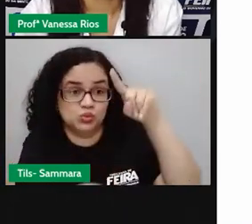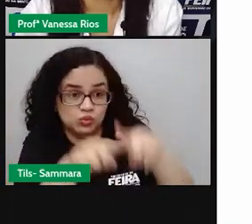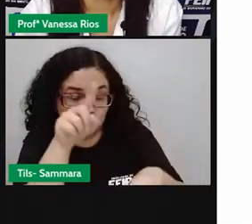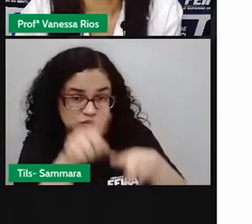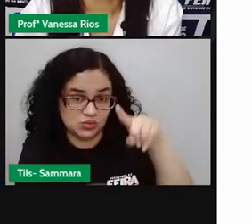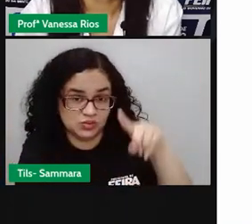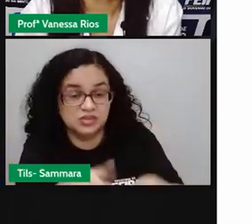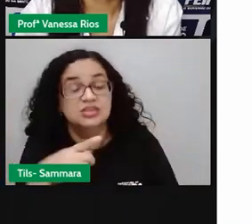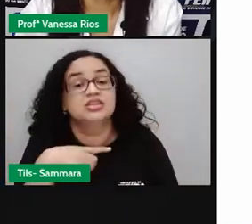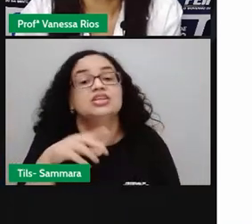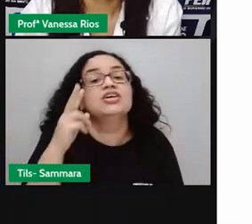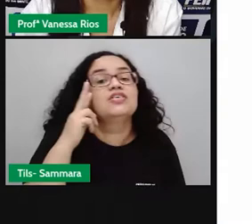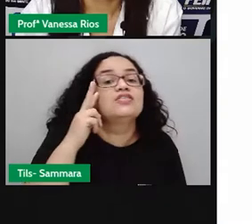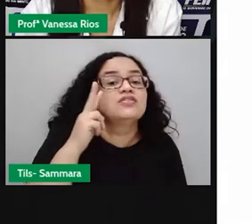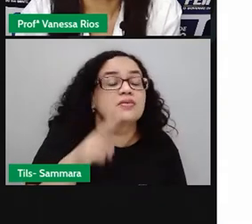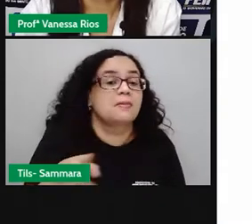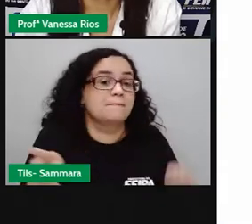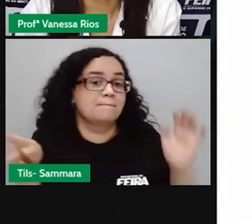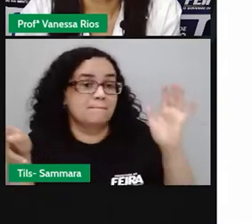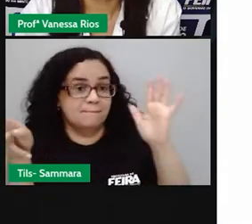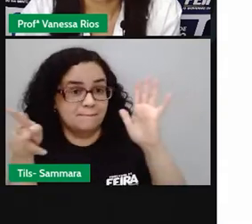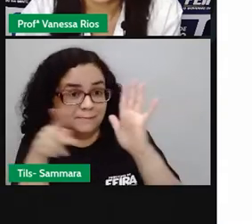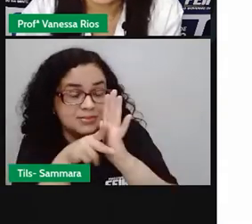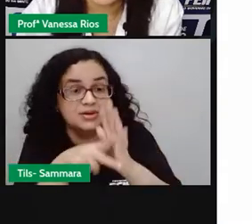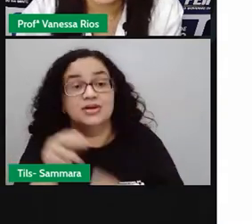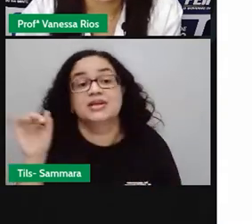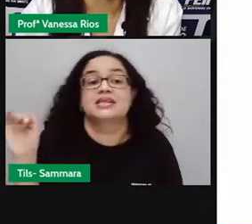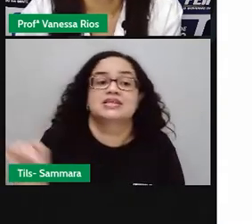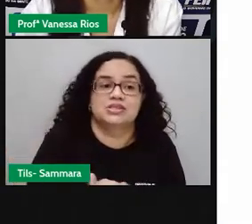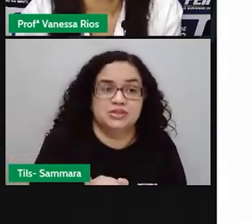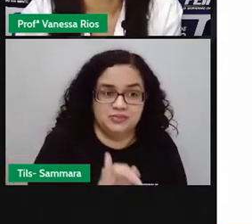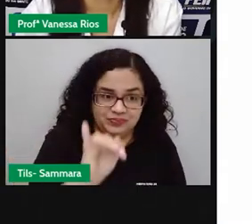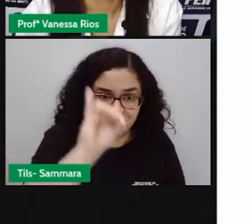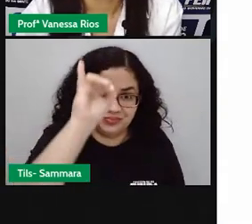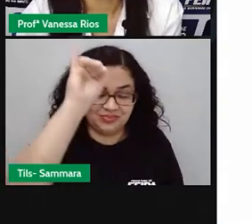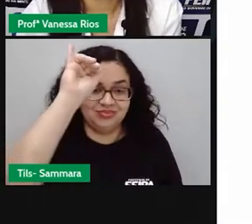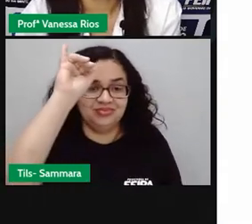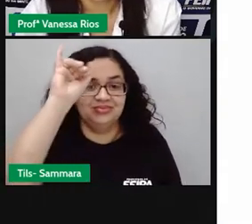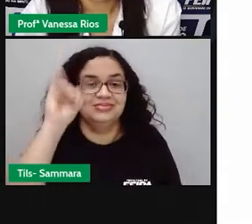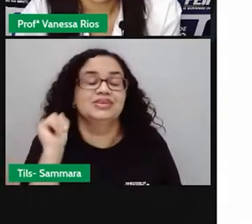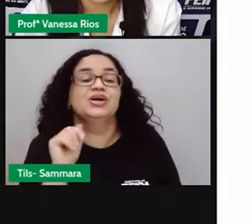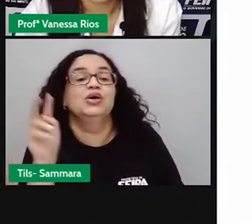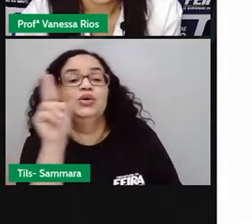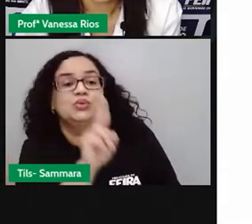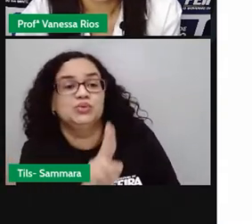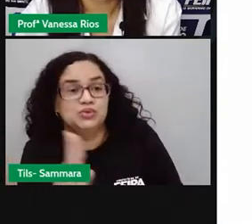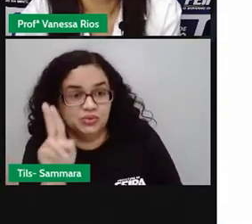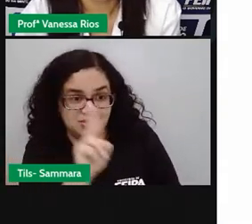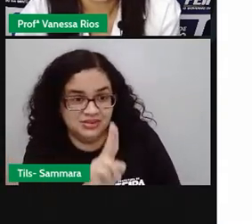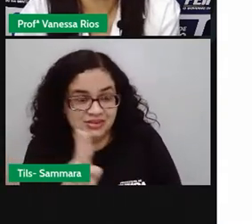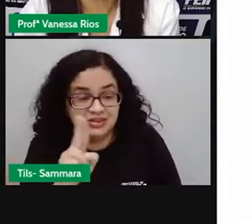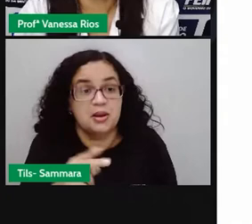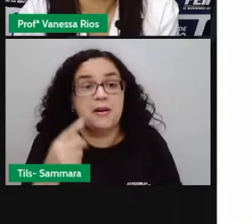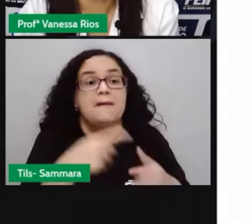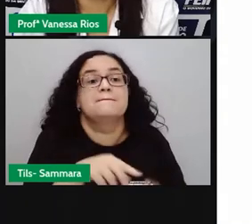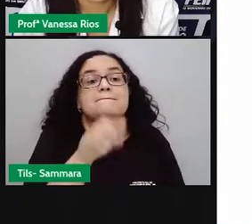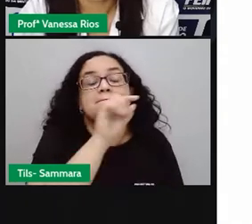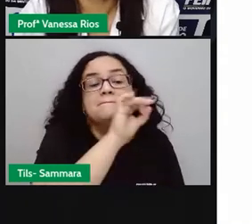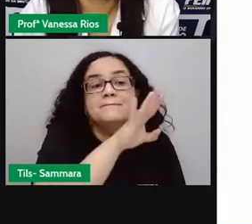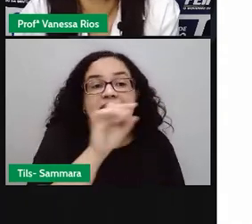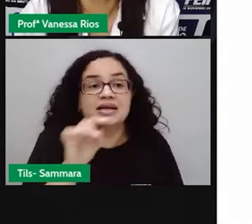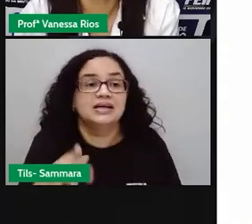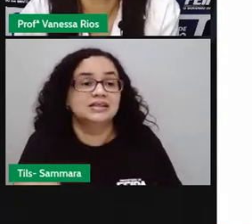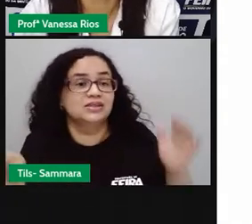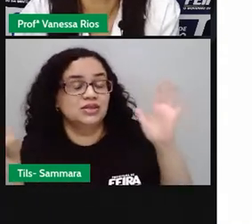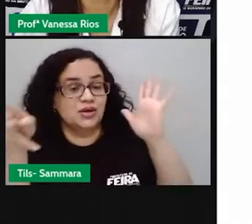a gente já viu como essas propriedades são importantes para a sua utilização, né? Porque aí cada